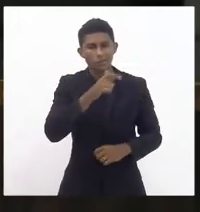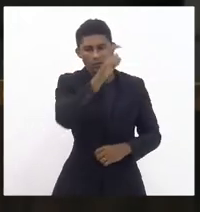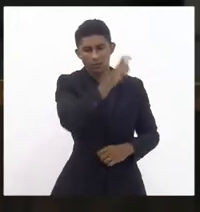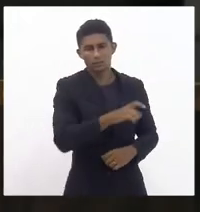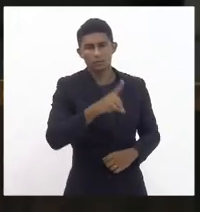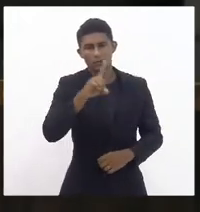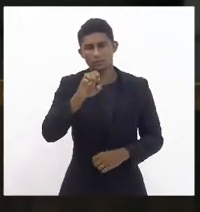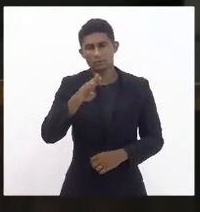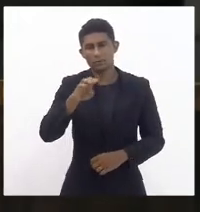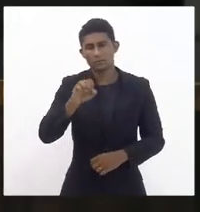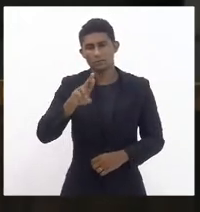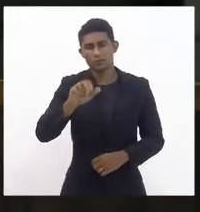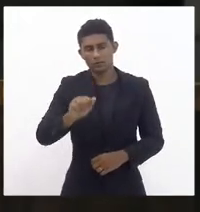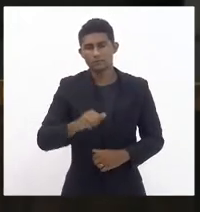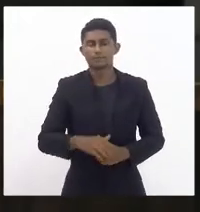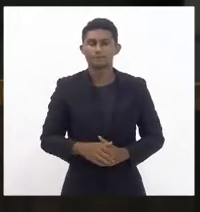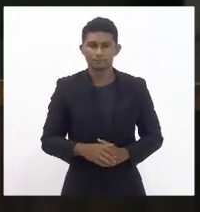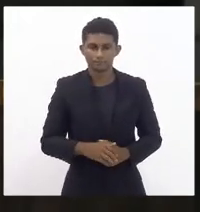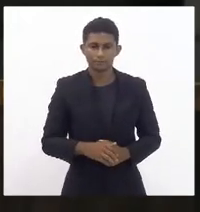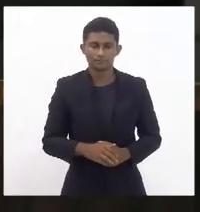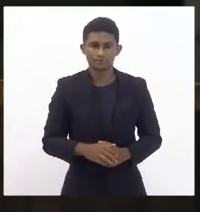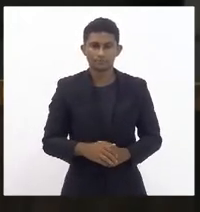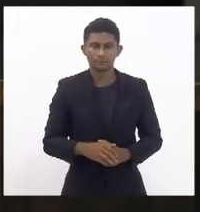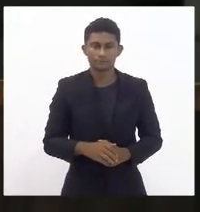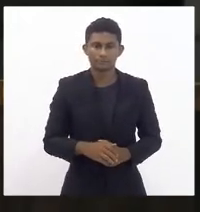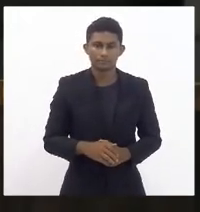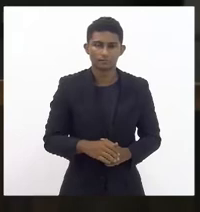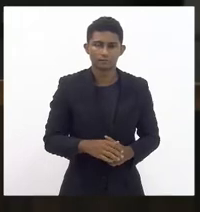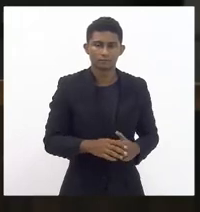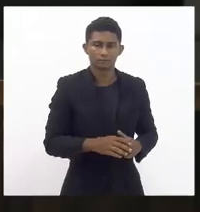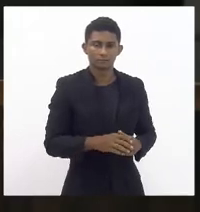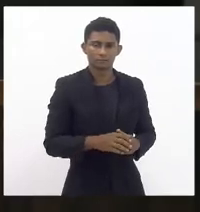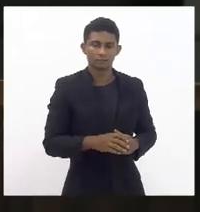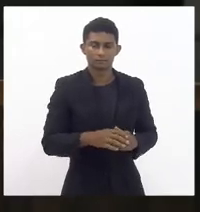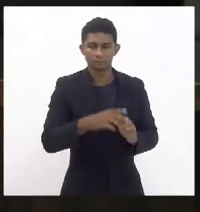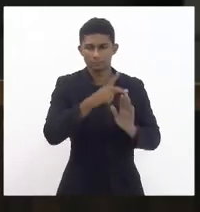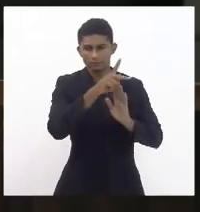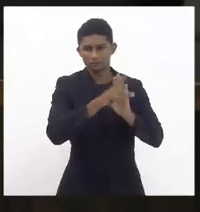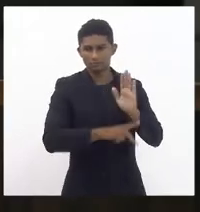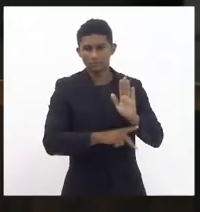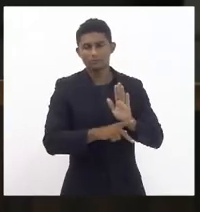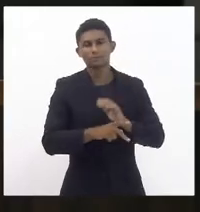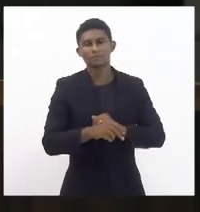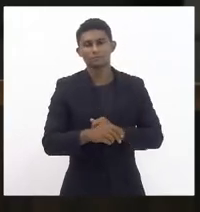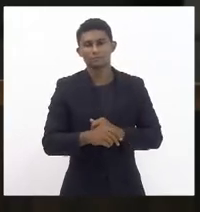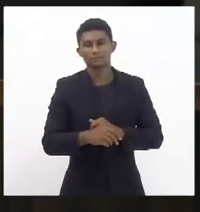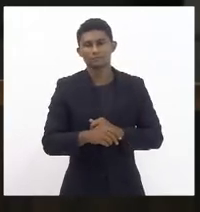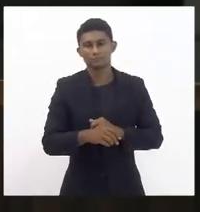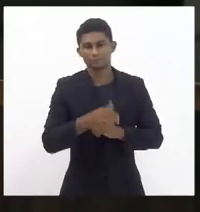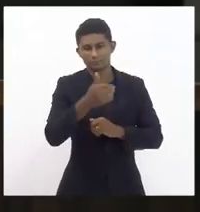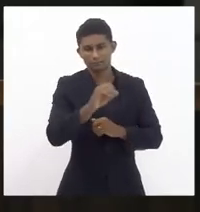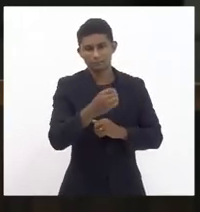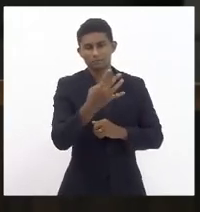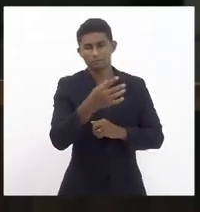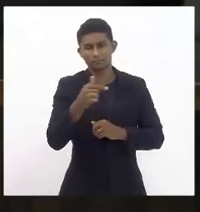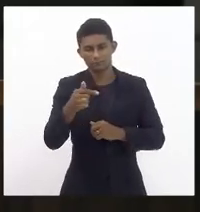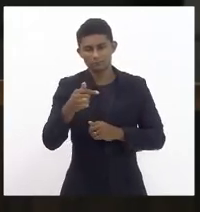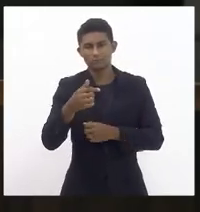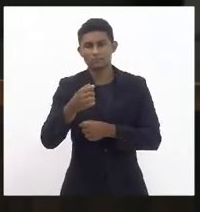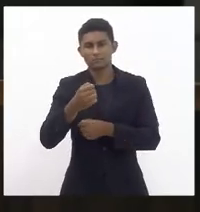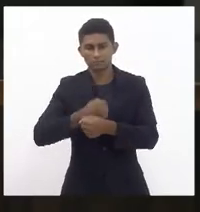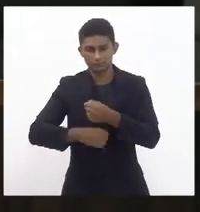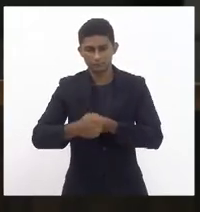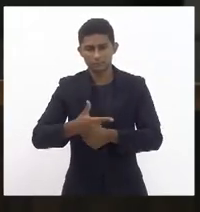Ambrósio comissão de normas favorável Deputado Sérgio para a produção 1047